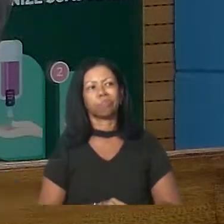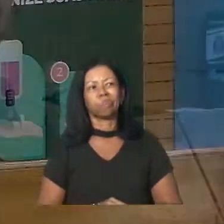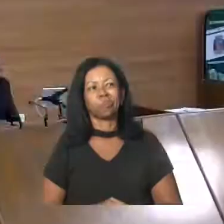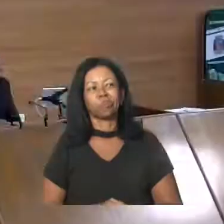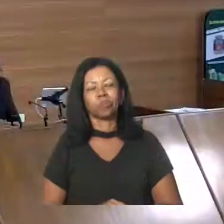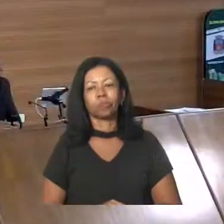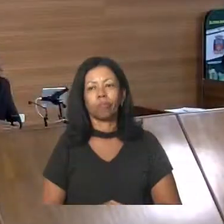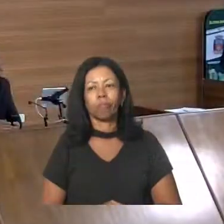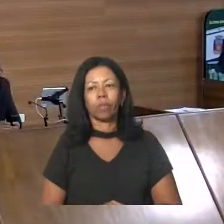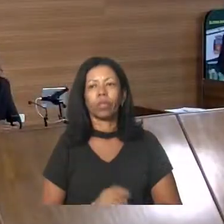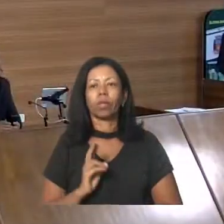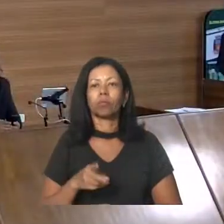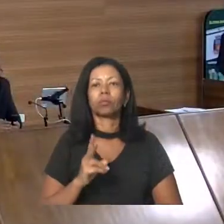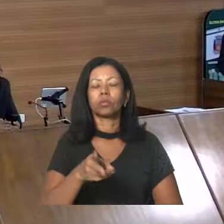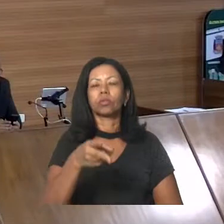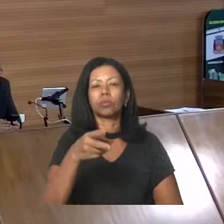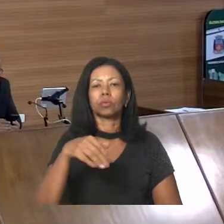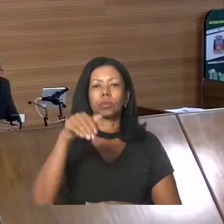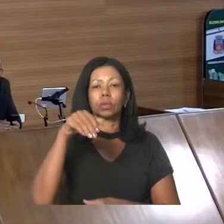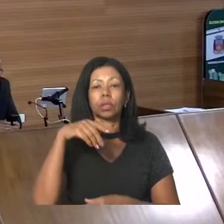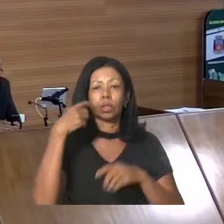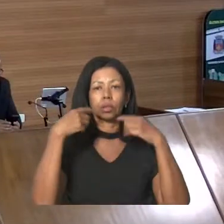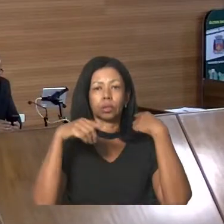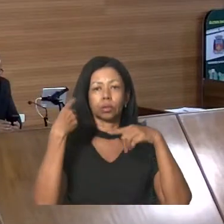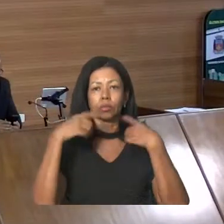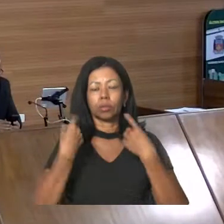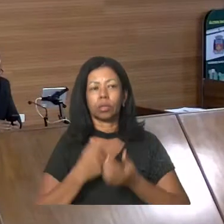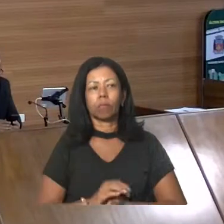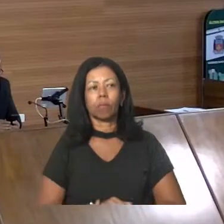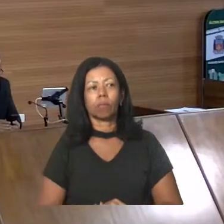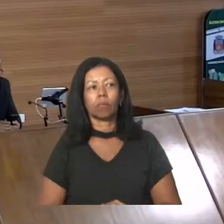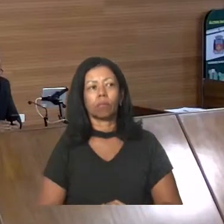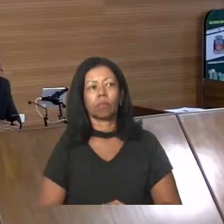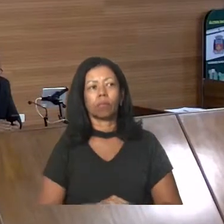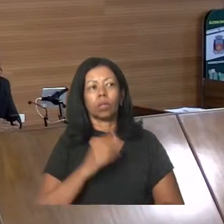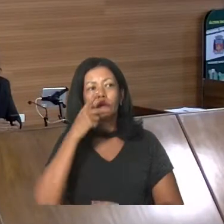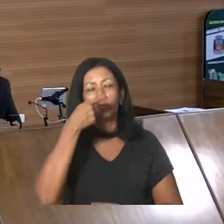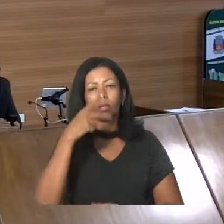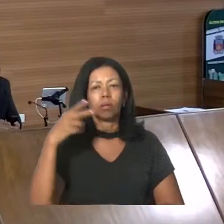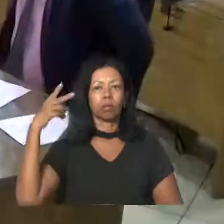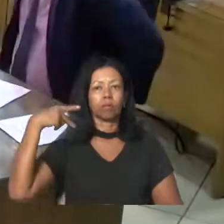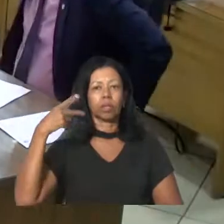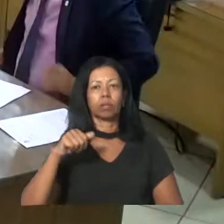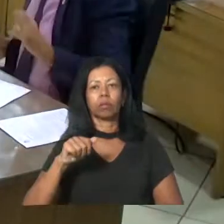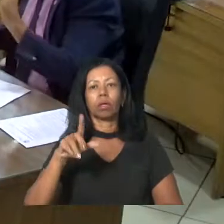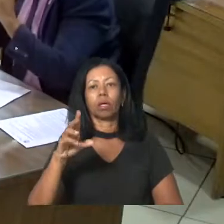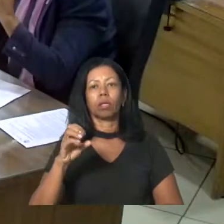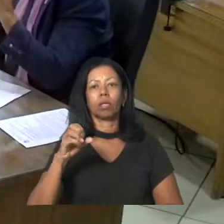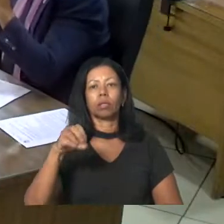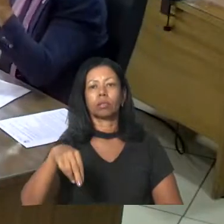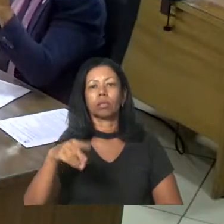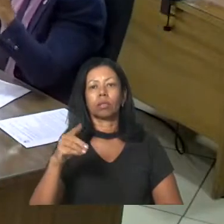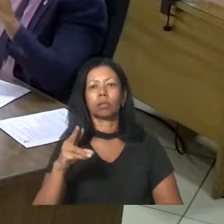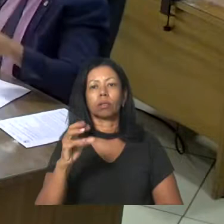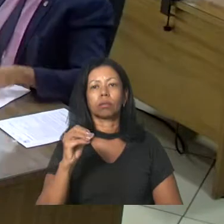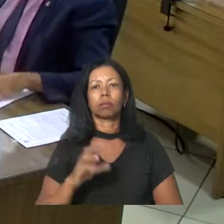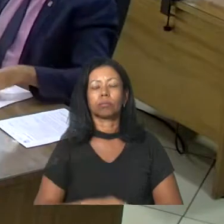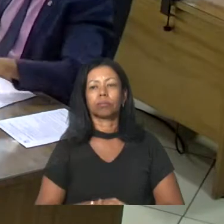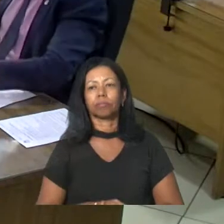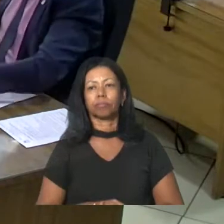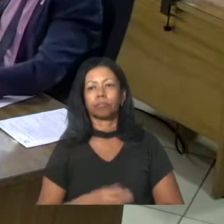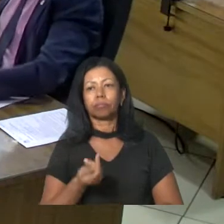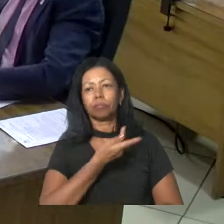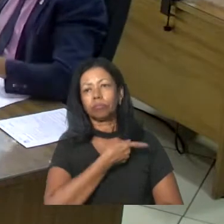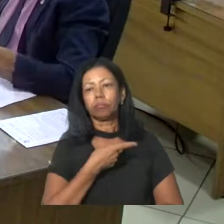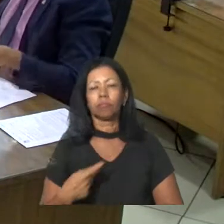presidente. Continua em discussão. Peço a palavra. A palavra, vereador Alessandro. Senhor presidente, nós vereadores, já